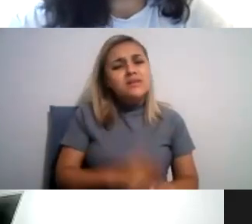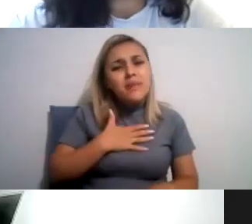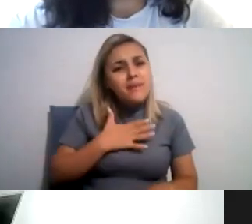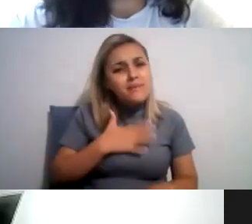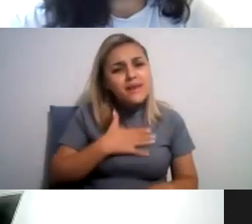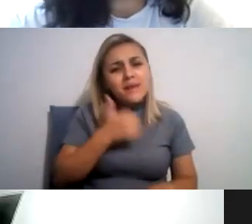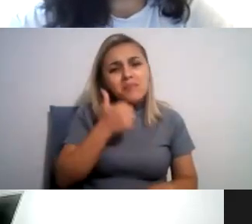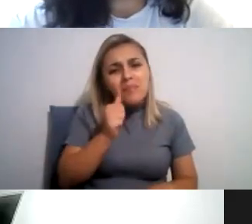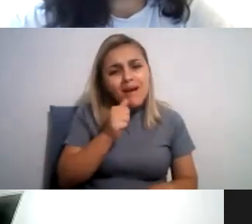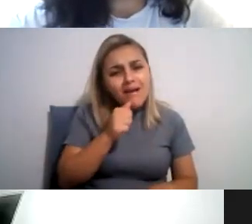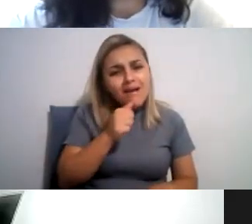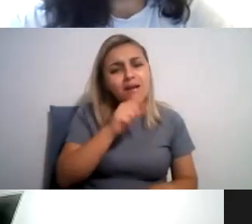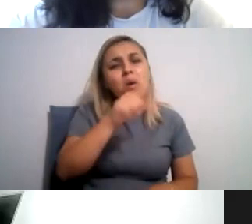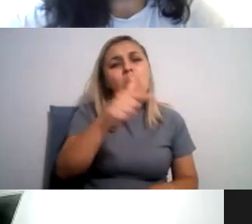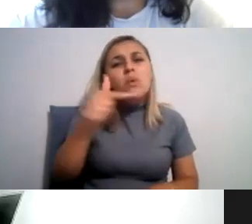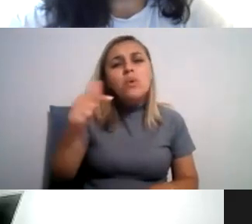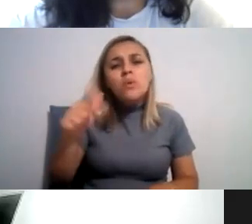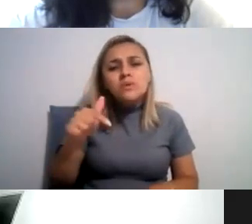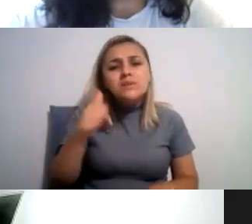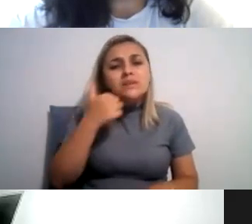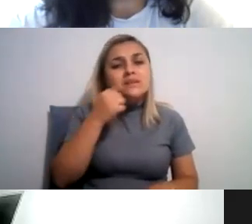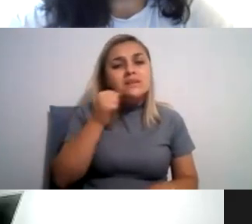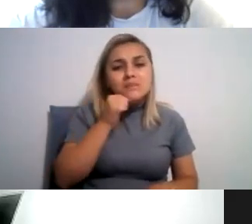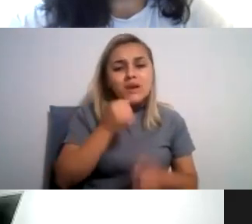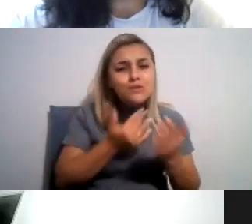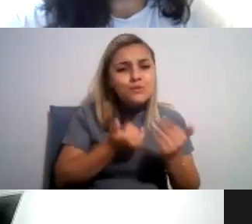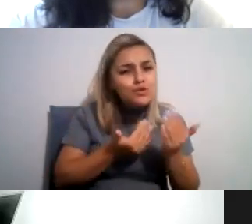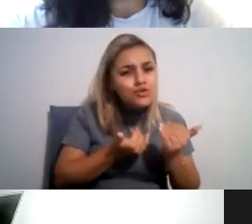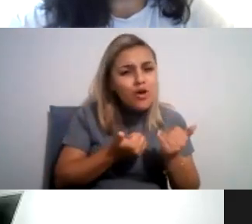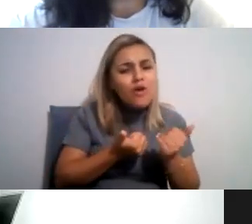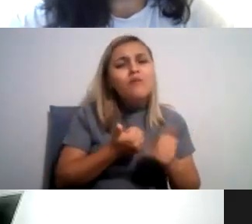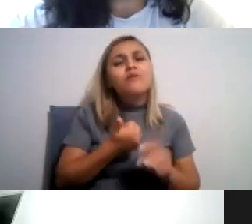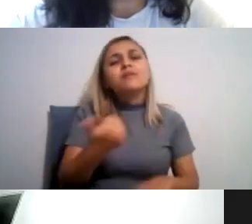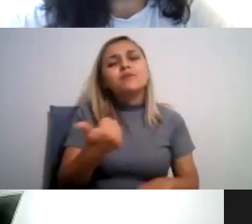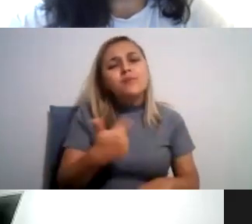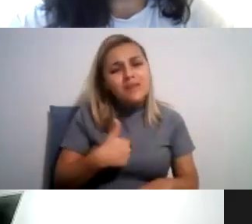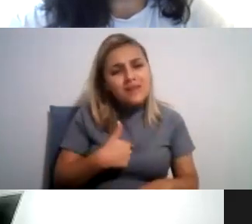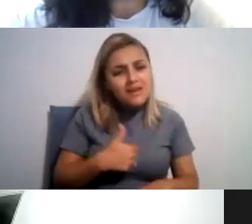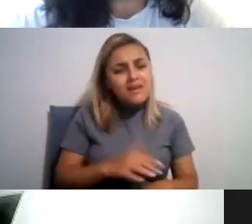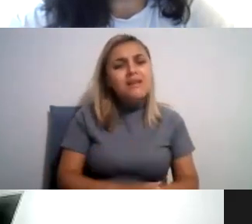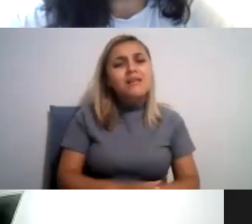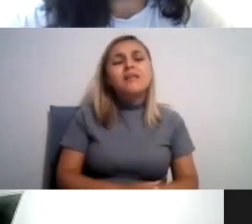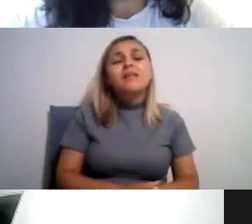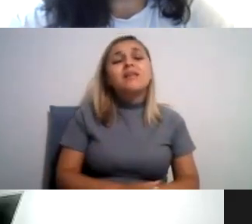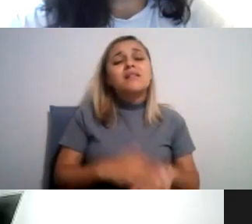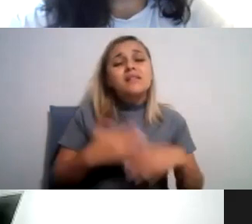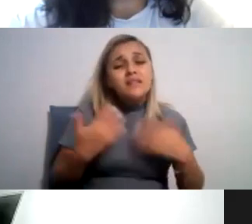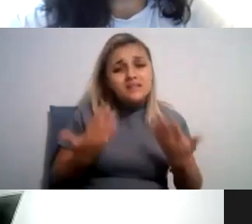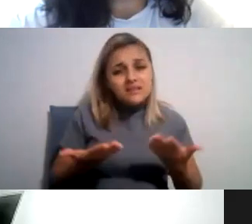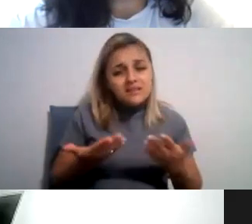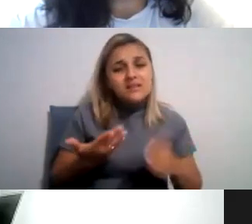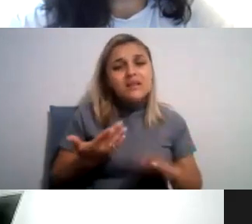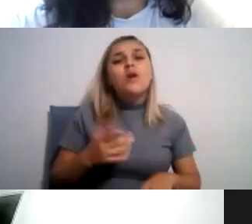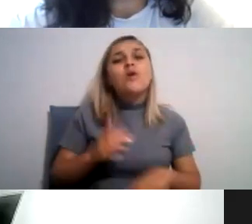jovens que eu, serve para uma mãe que está tendo o seu filho agora, porque junto com o doutor Fábio, com certeza tem